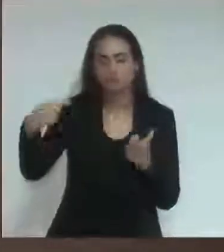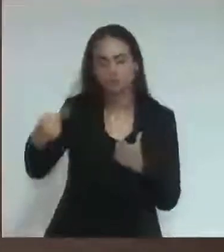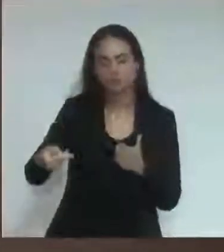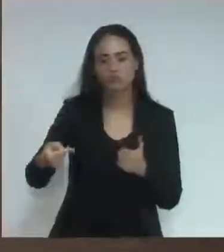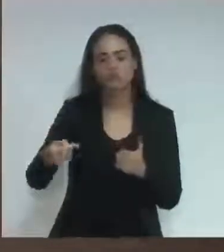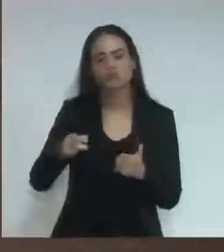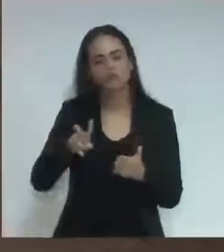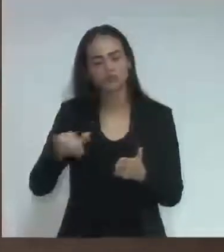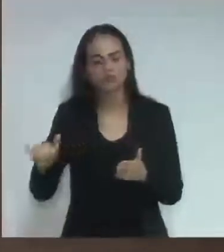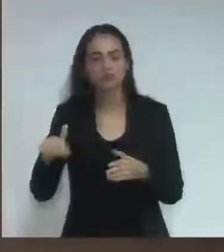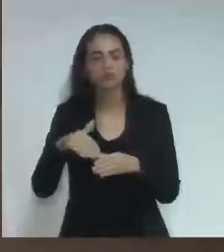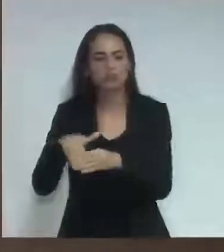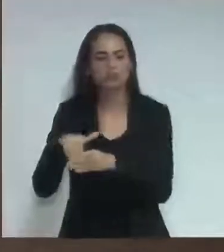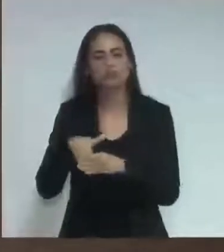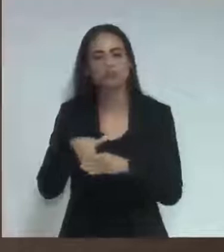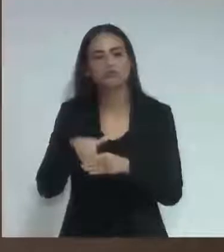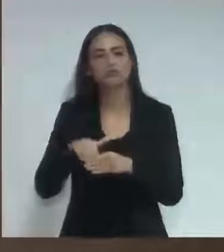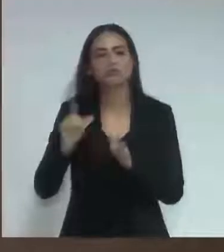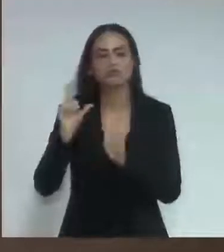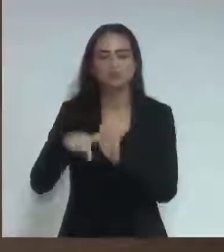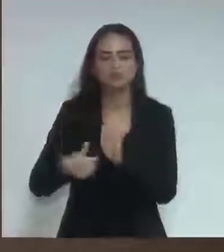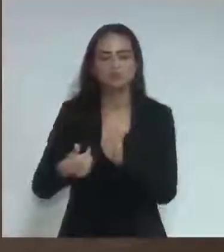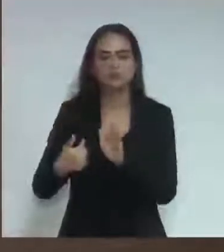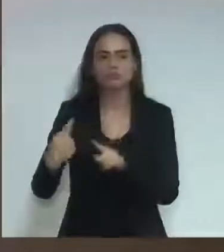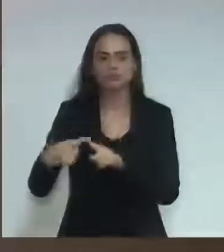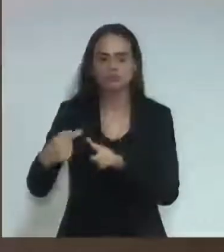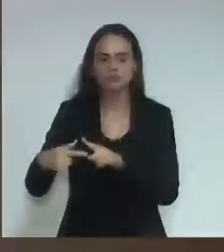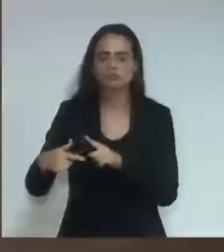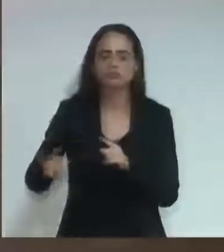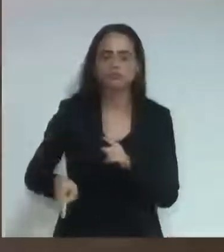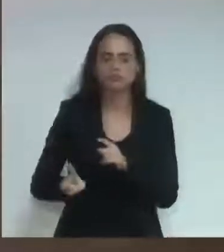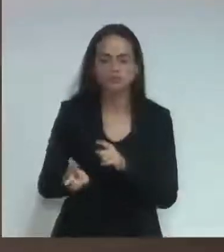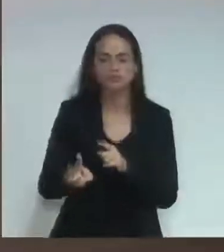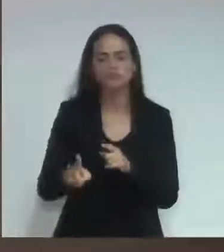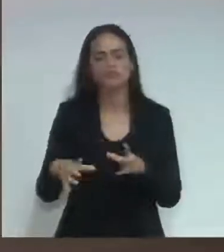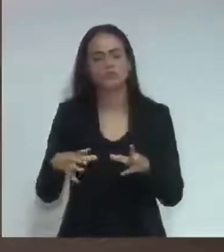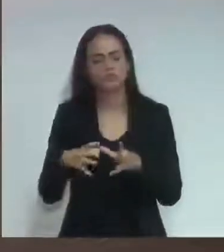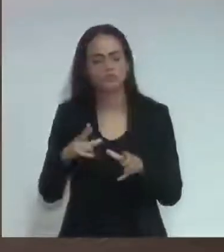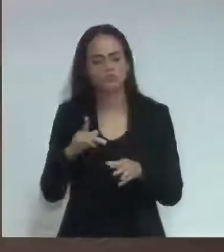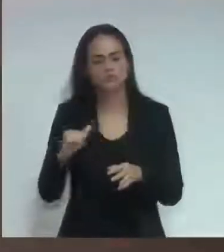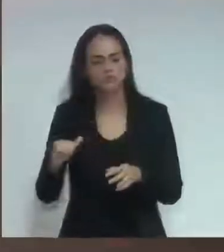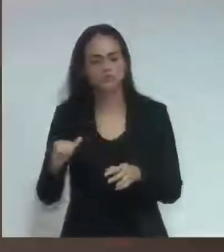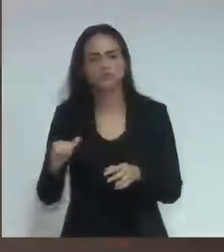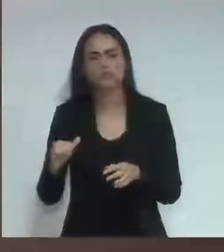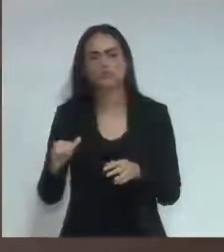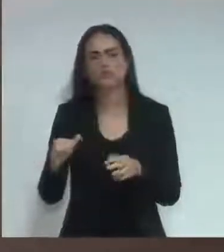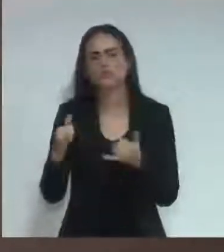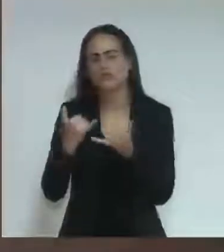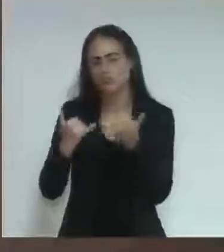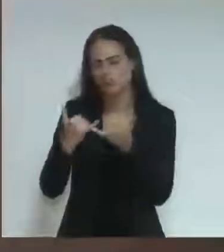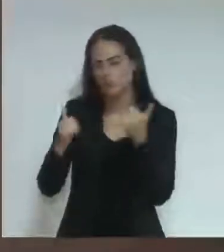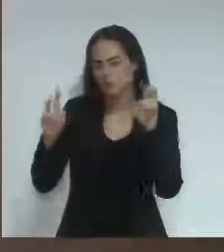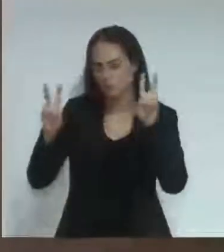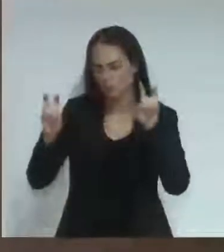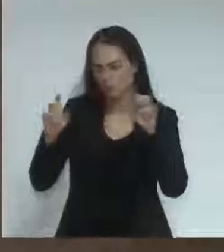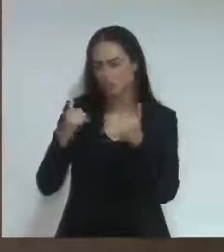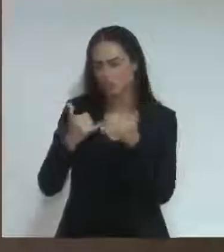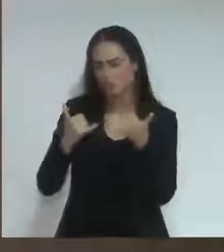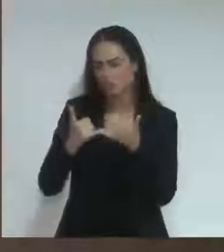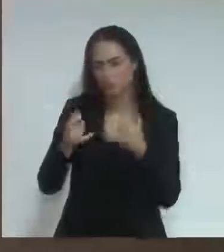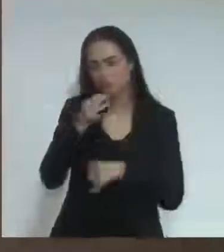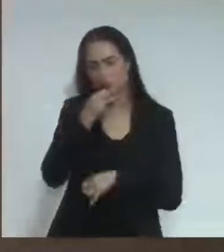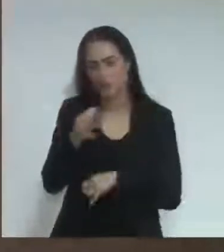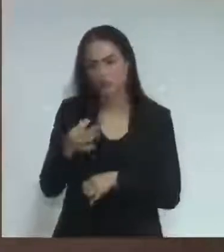seja encaminhada a uma comissão processante existente na casa, com assunto, se não igual, assunto próximo, análogo a